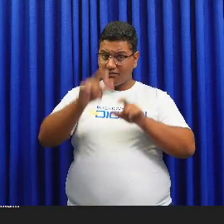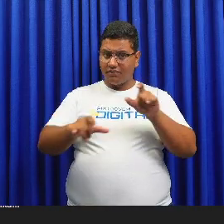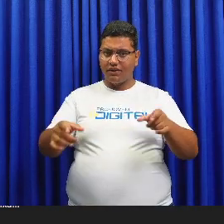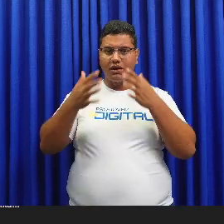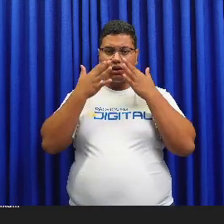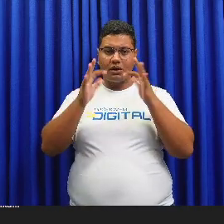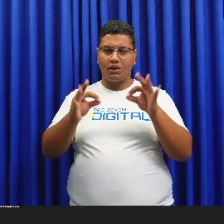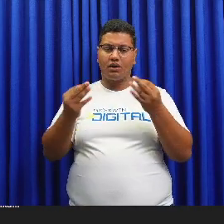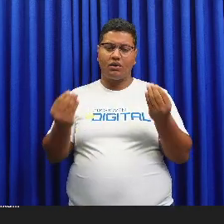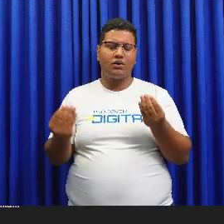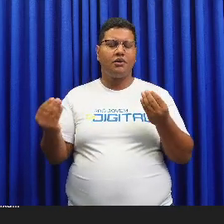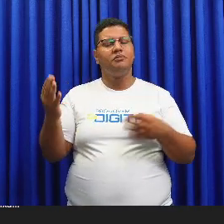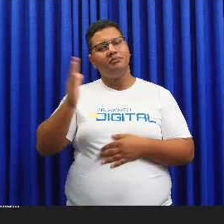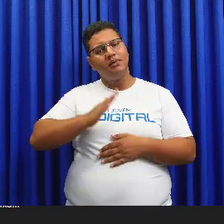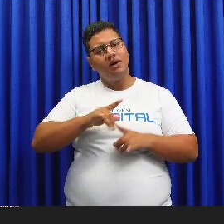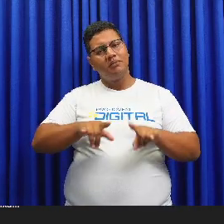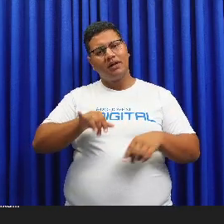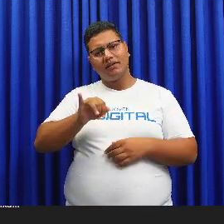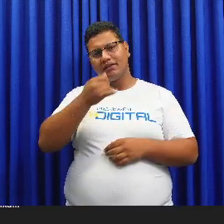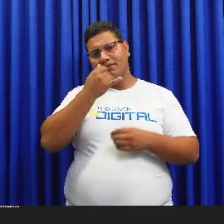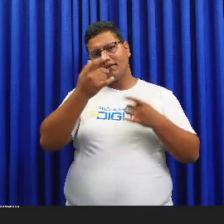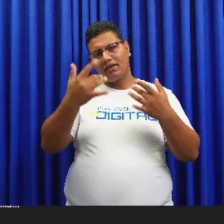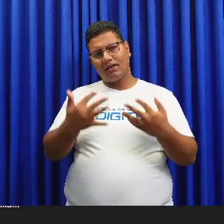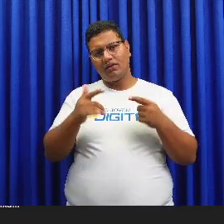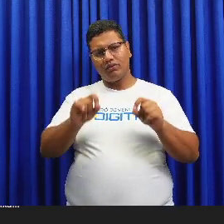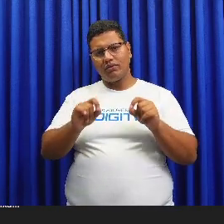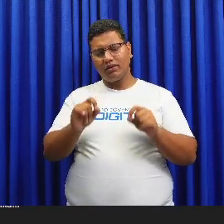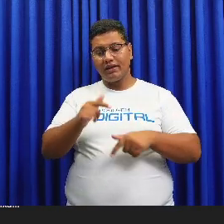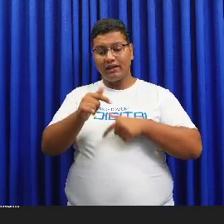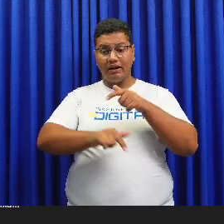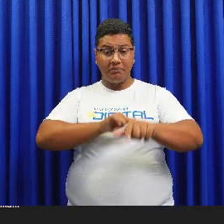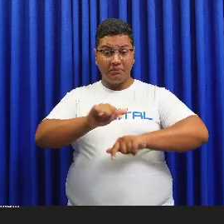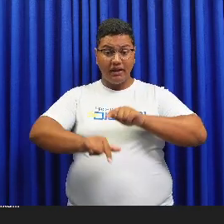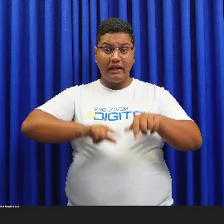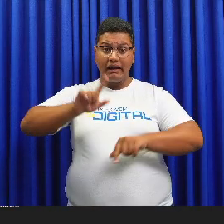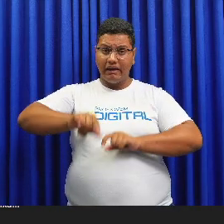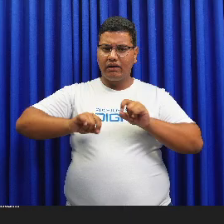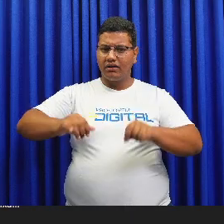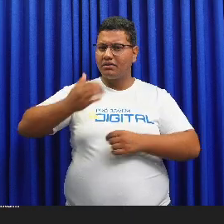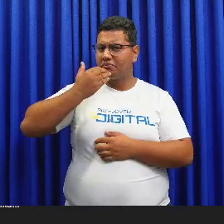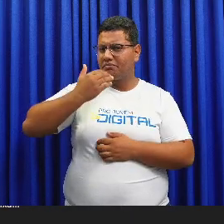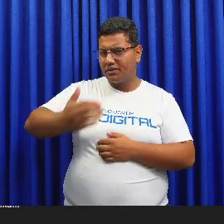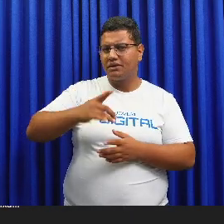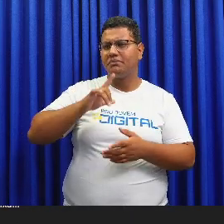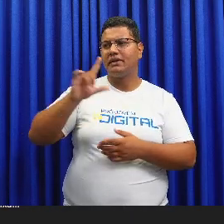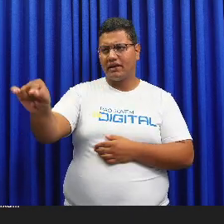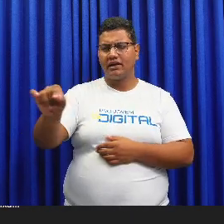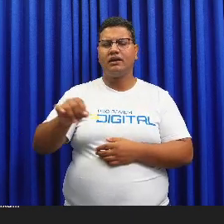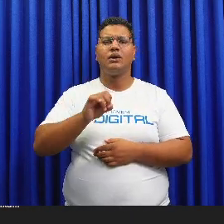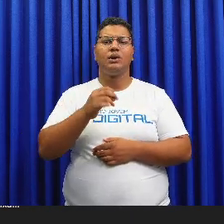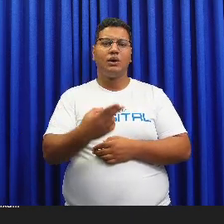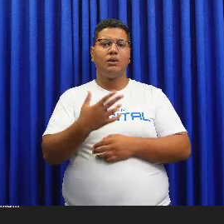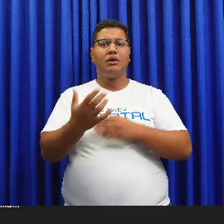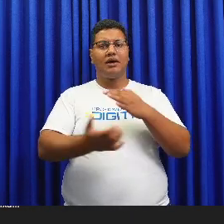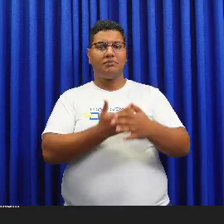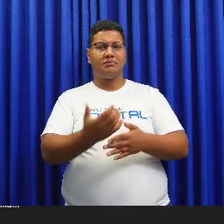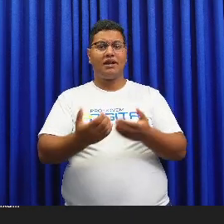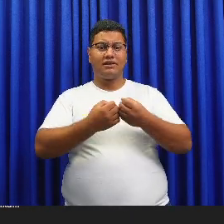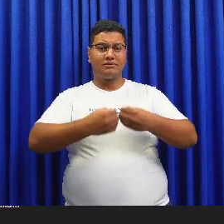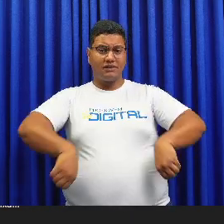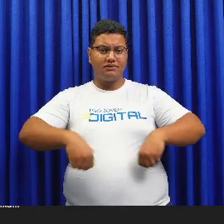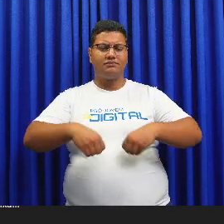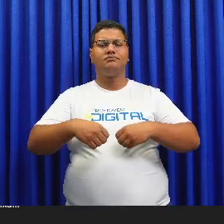te ver com maus olhos. Ou você pode explicar, não, eu trabalhei, foi realmente porque eu pedi, porque a empresa quebrou por